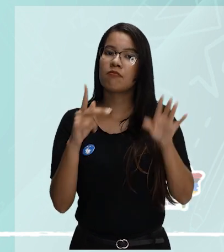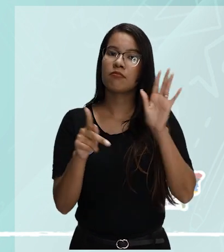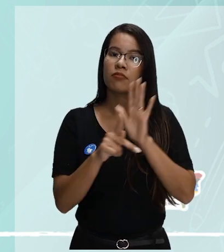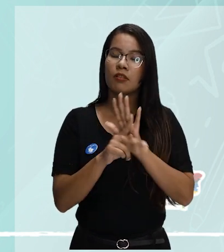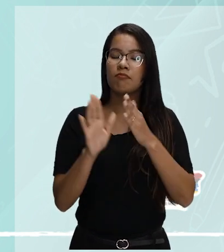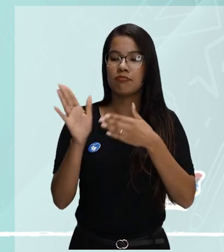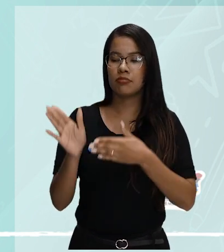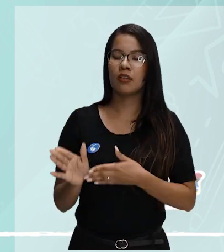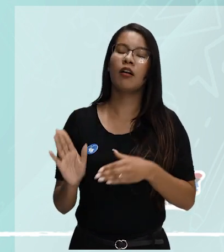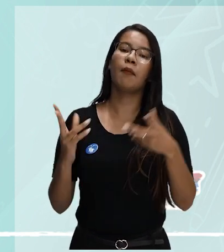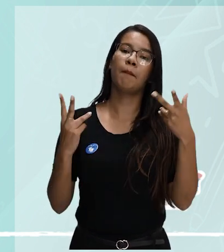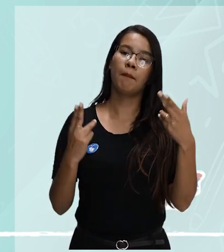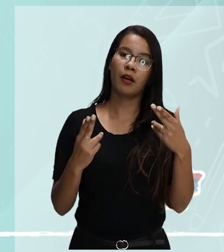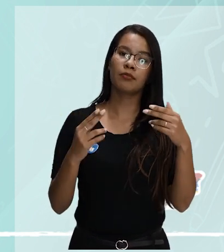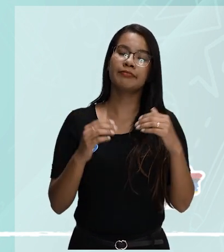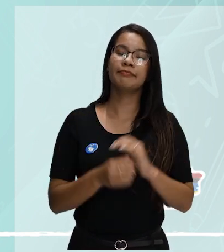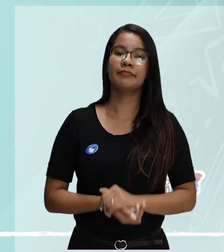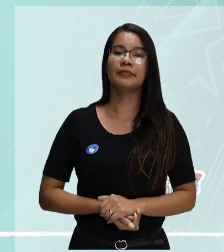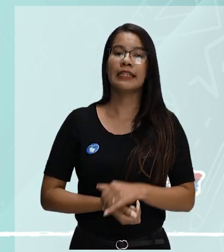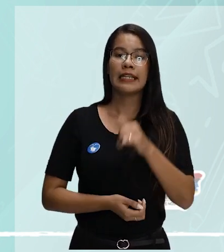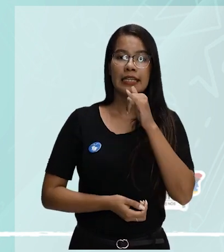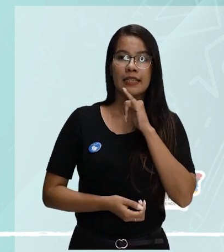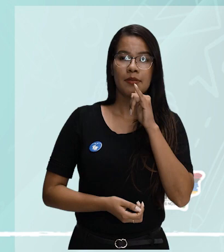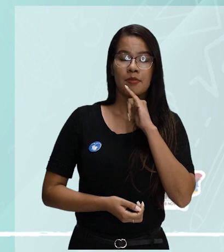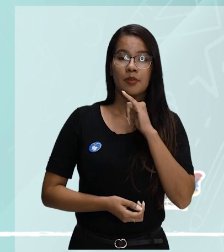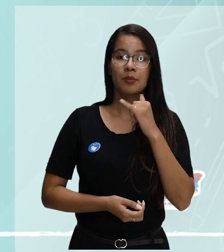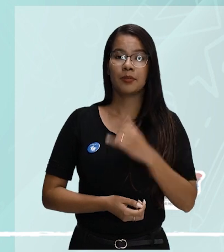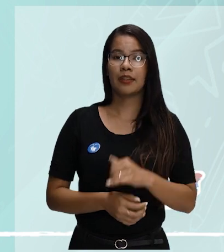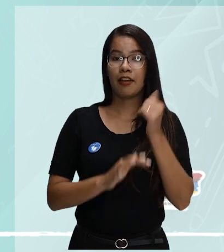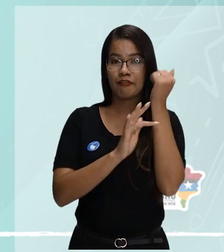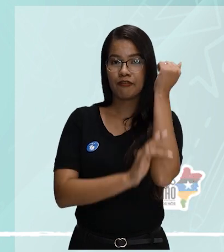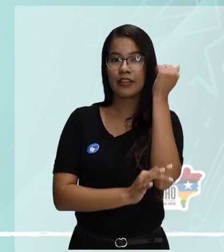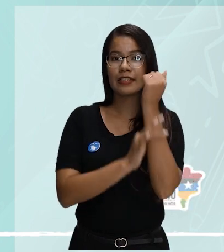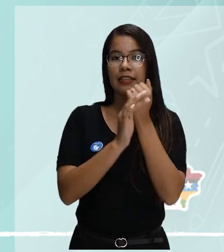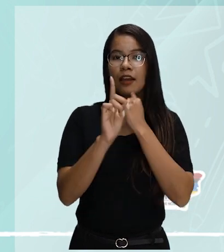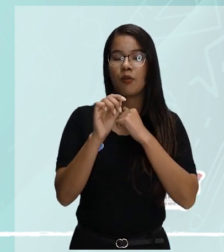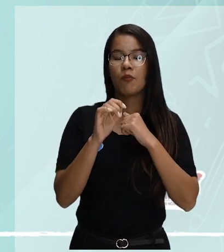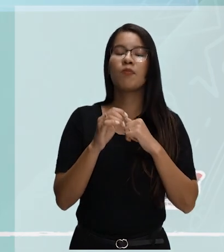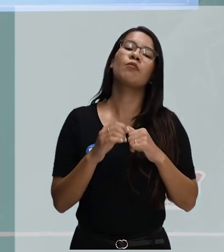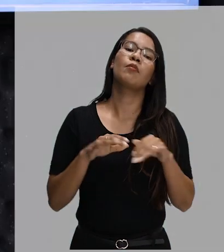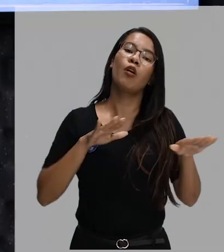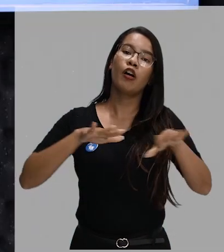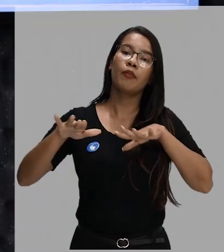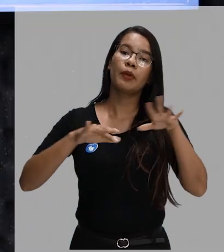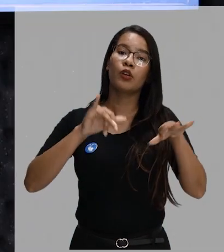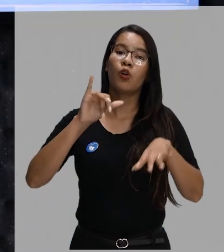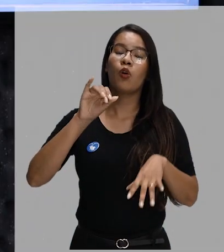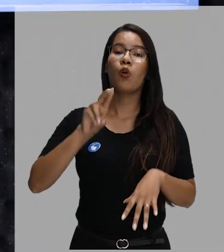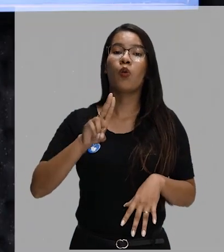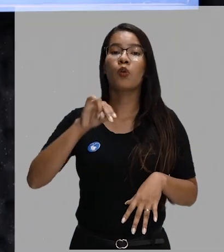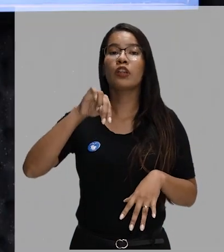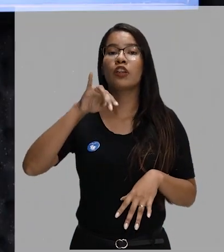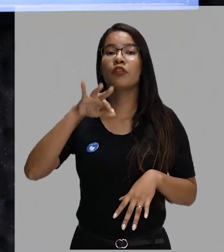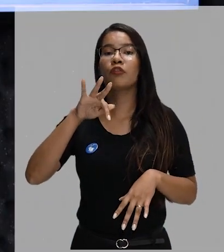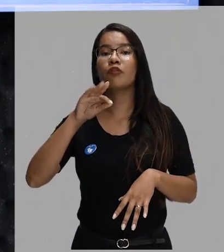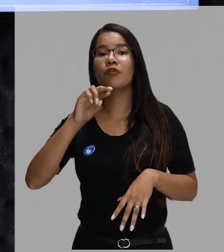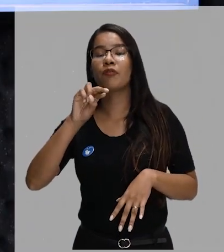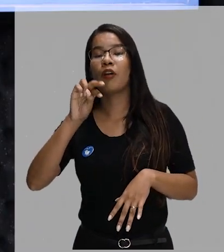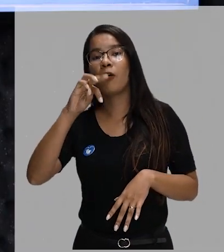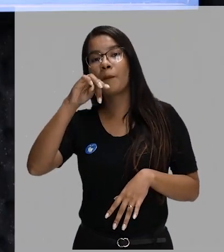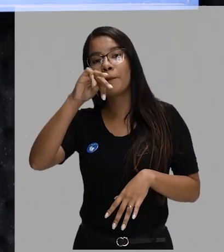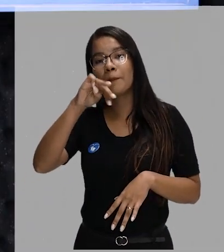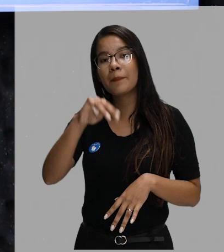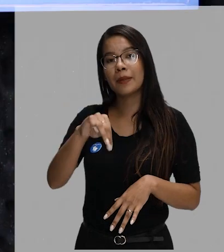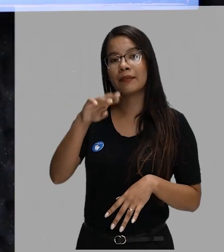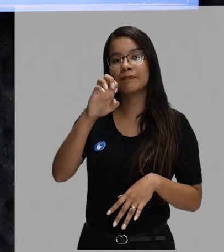permanecem as mesmas. Um exemplo lá da física de uma função constante é o movimento uniforme. O movimento uniforme ele permanece